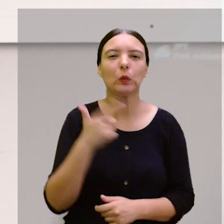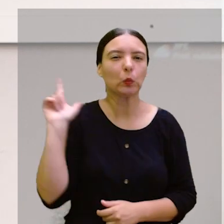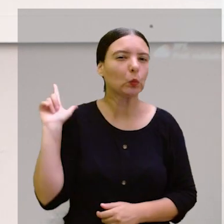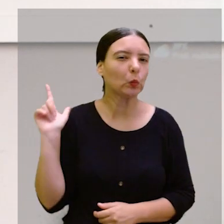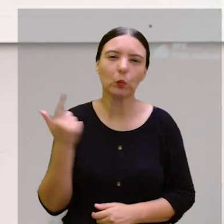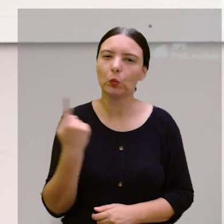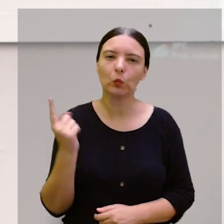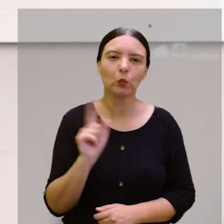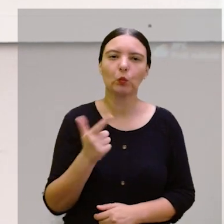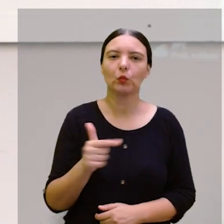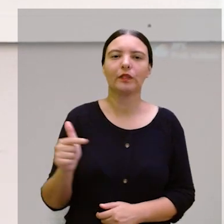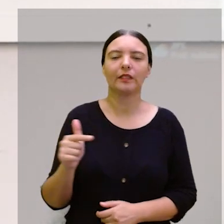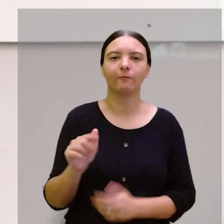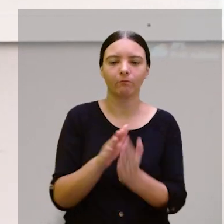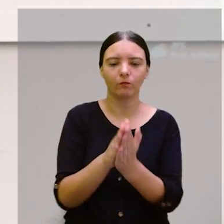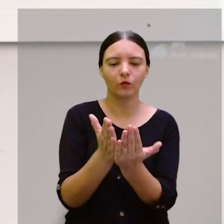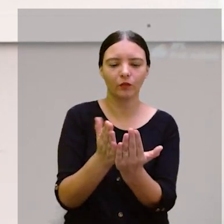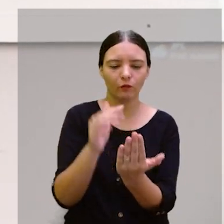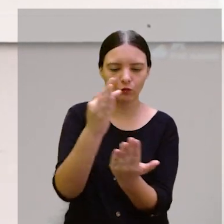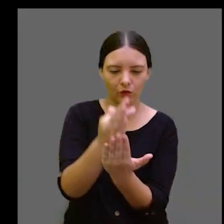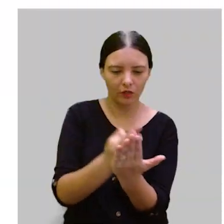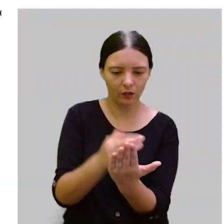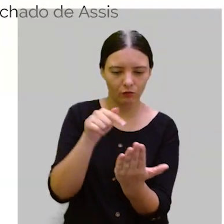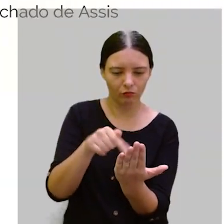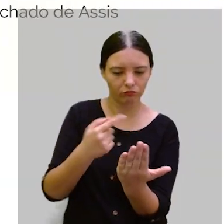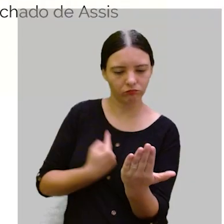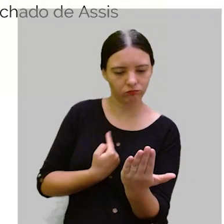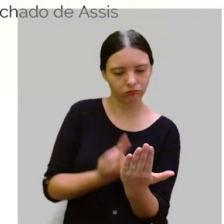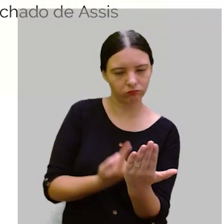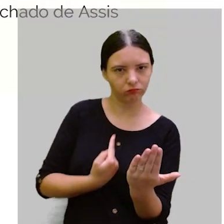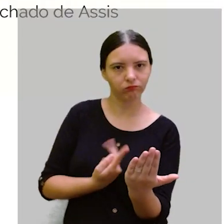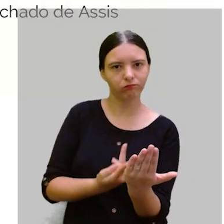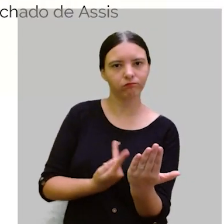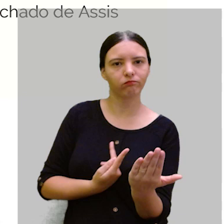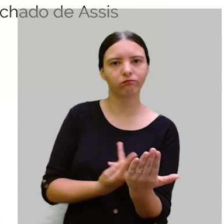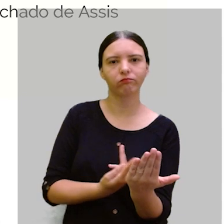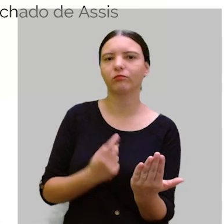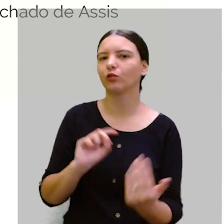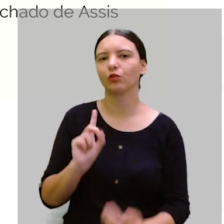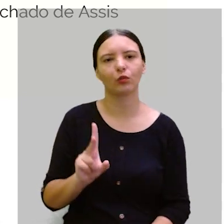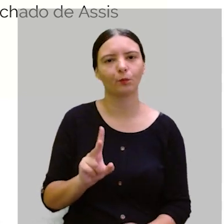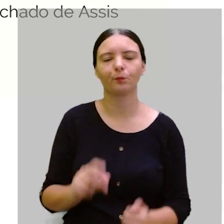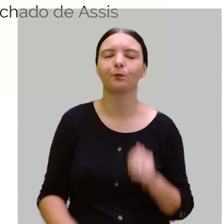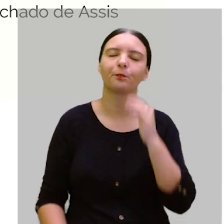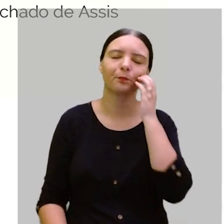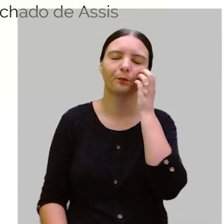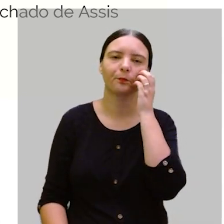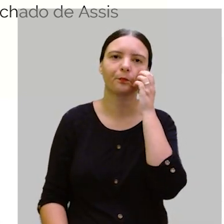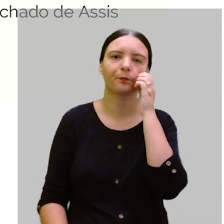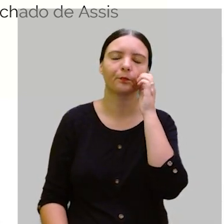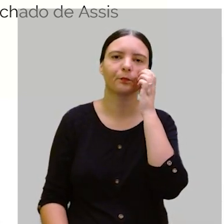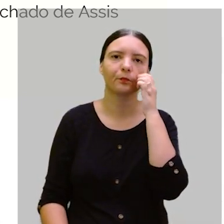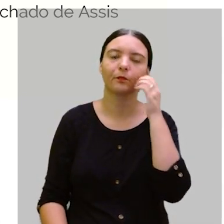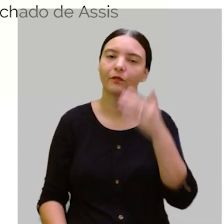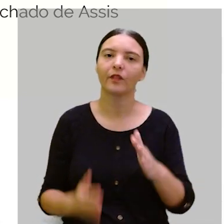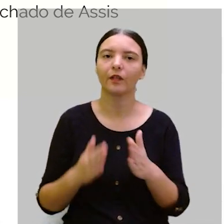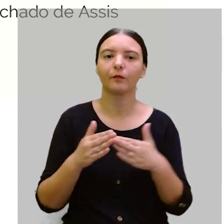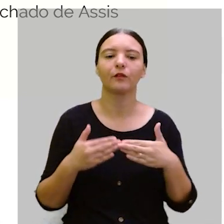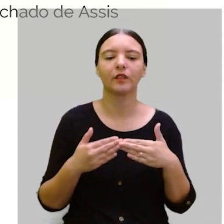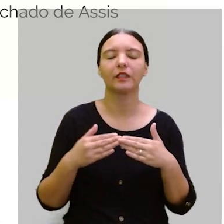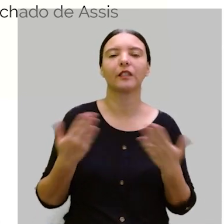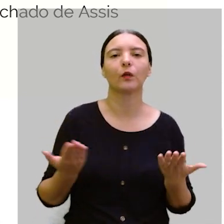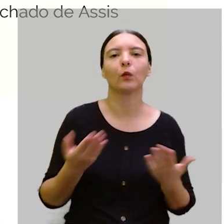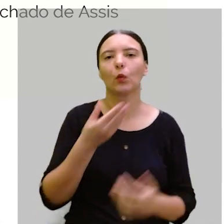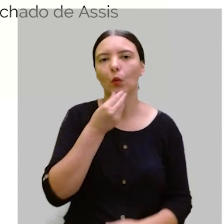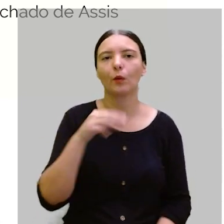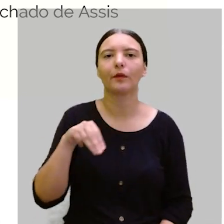ali, só você e o texto. Por favor, Letícia. Então, essa frase do Machado de Assis que